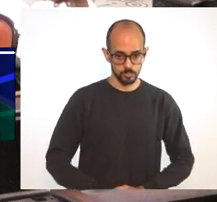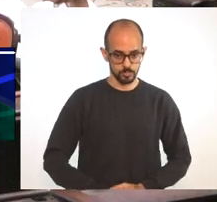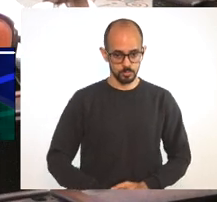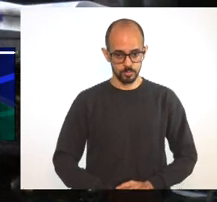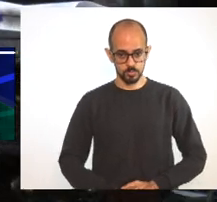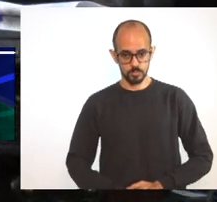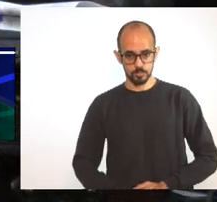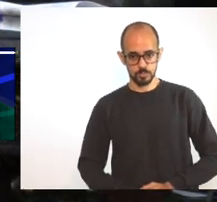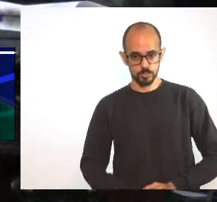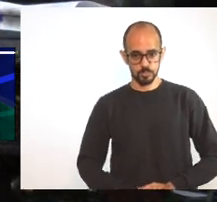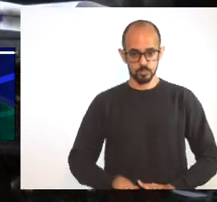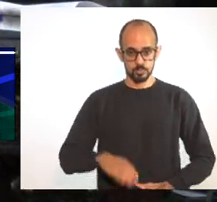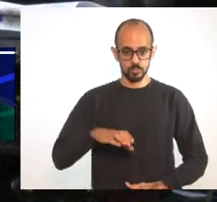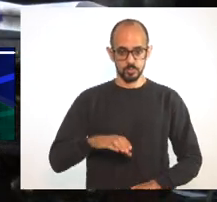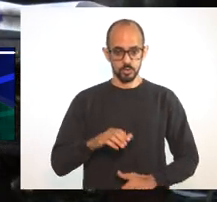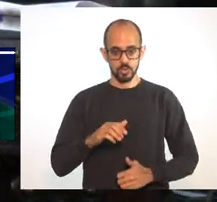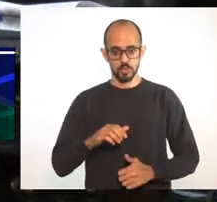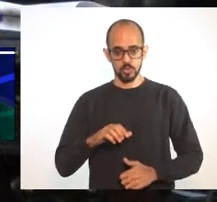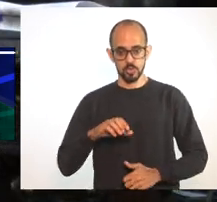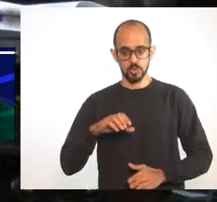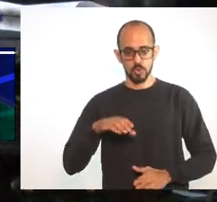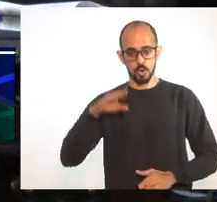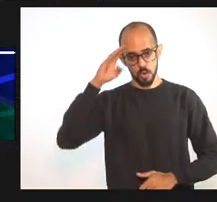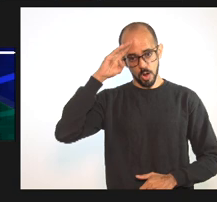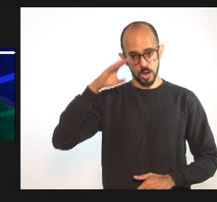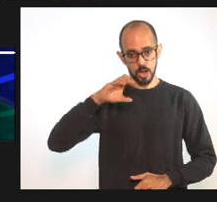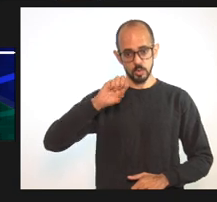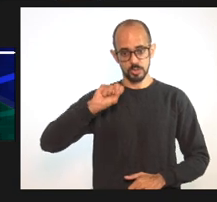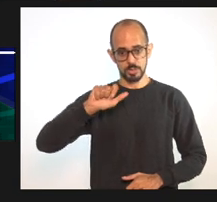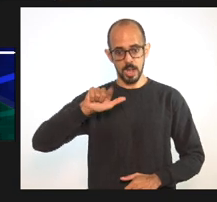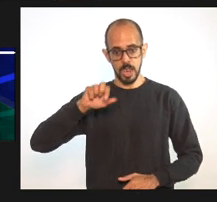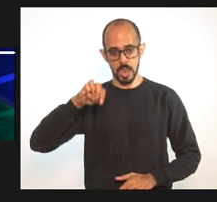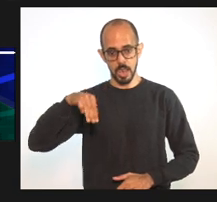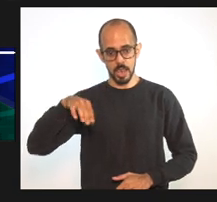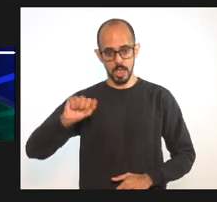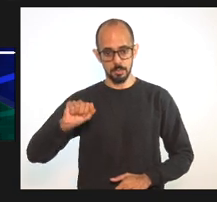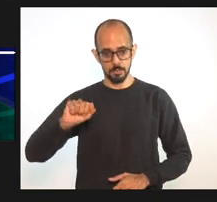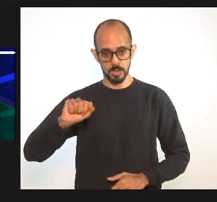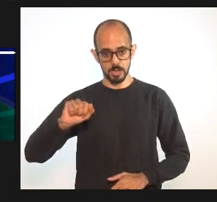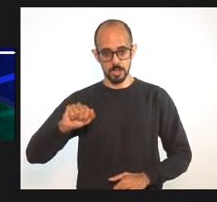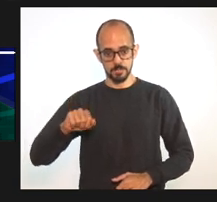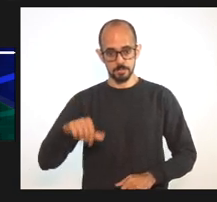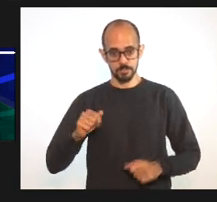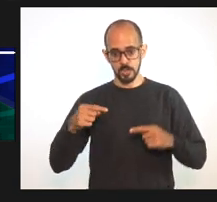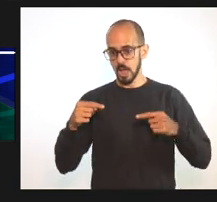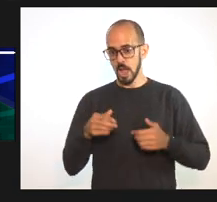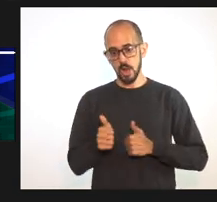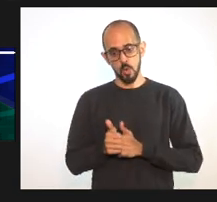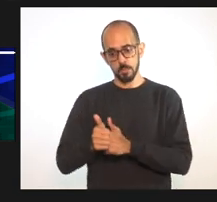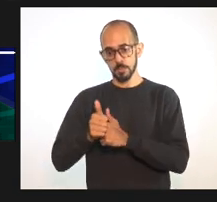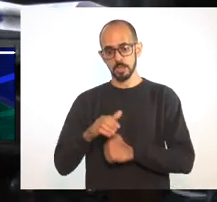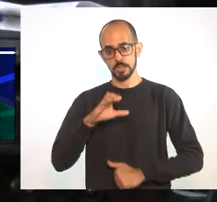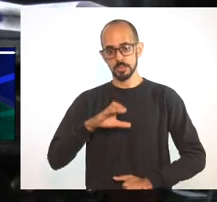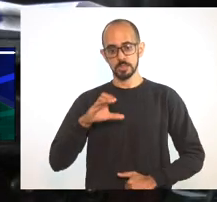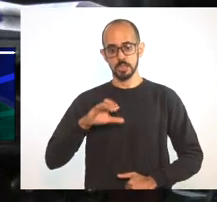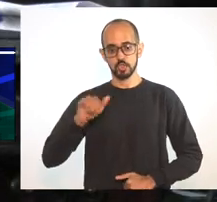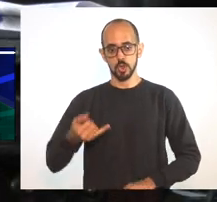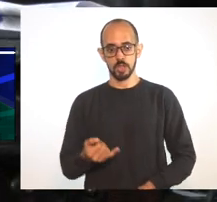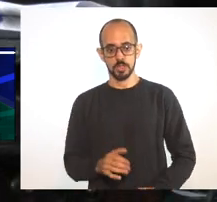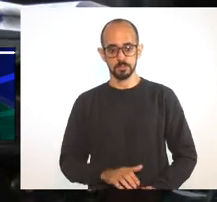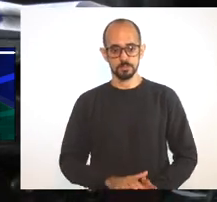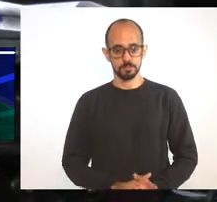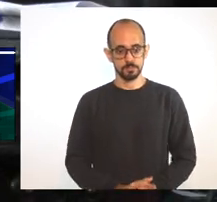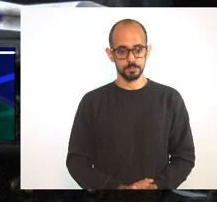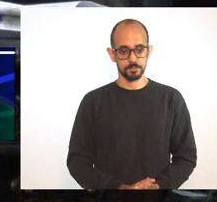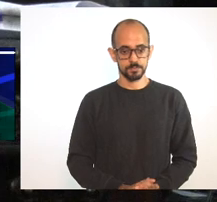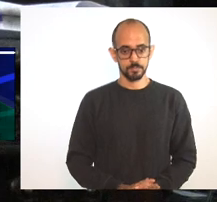Coronel Salema, vice-presidente. Acompanho o parecer da CCJ, presidente. Pela Comissão de